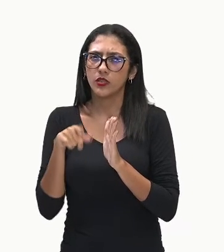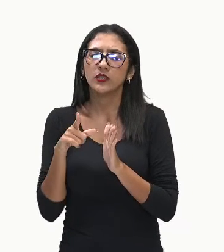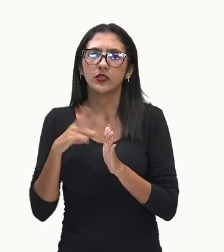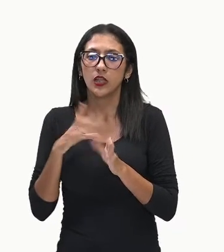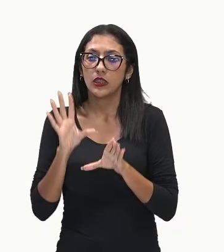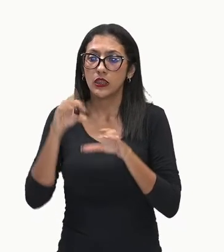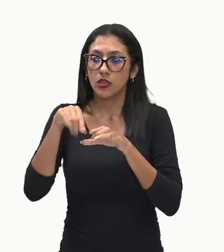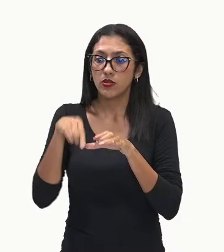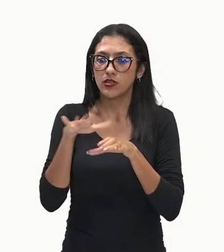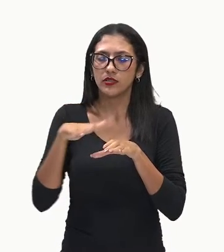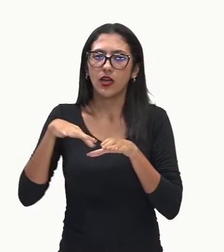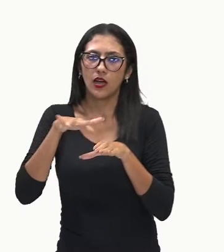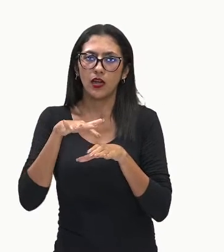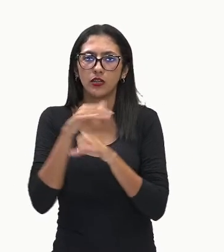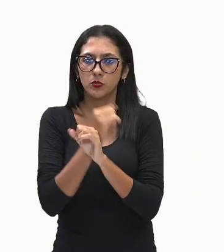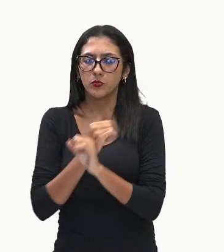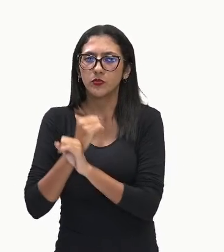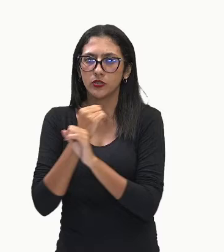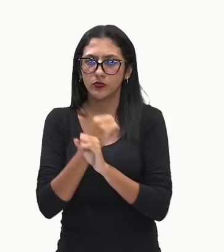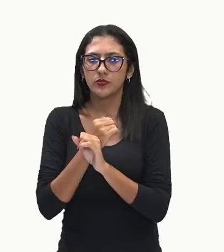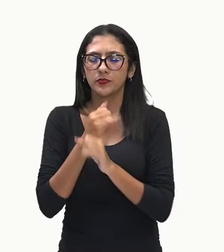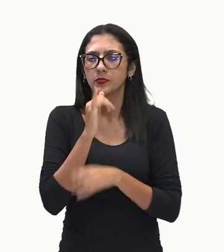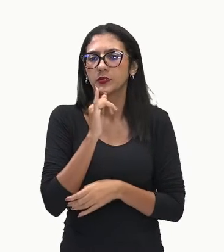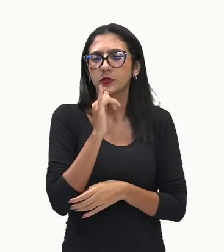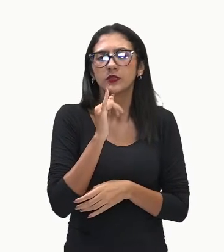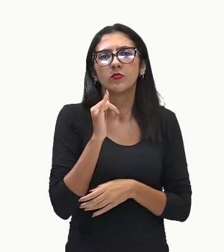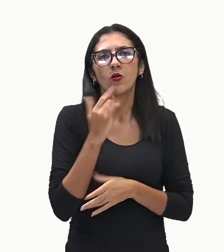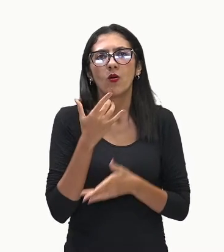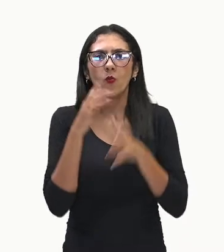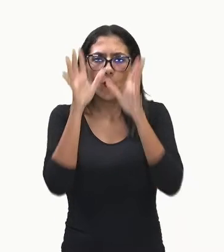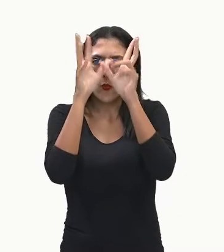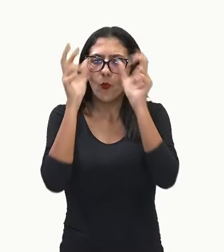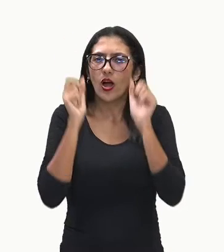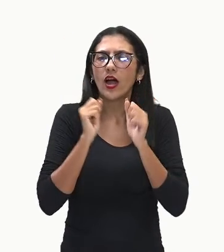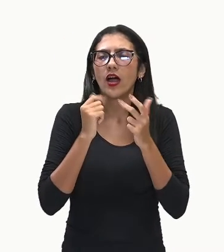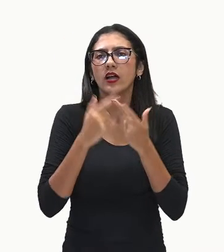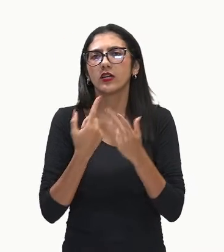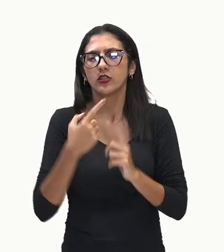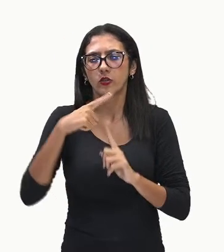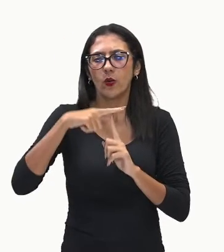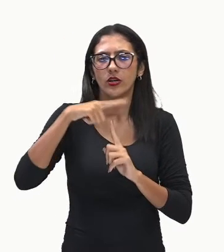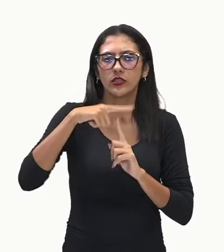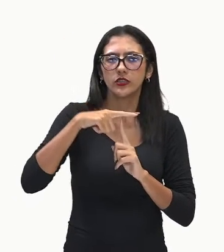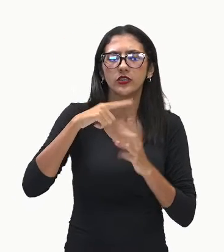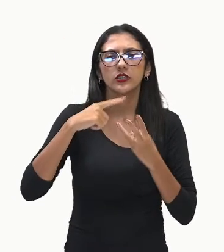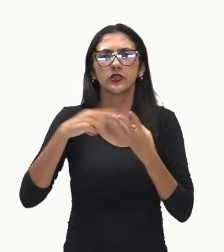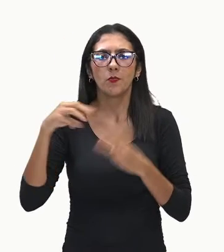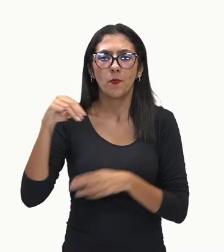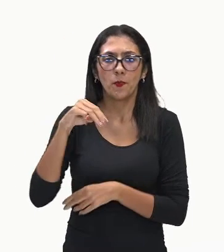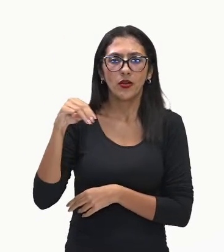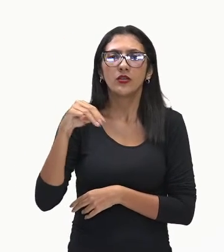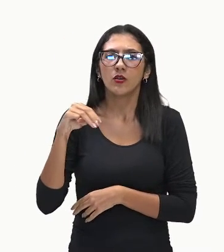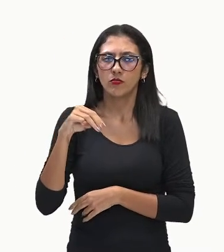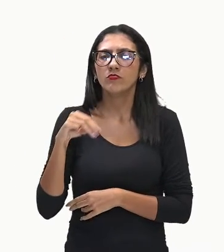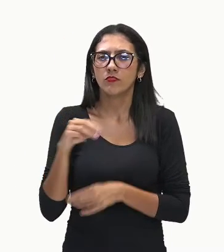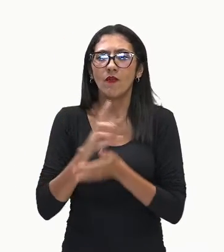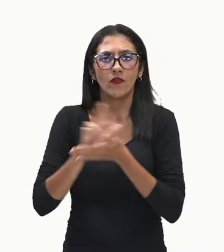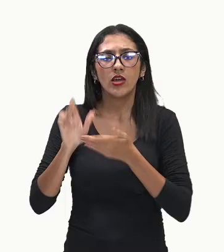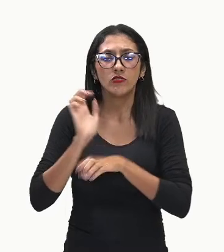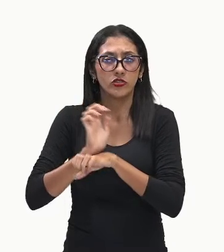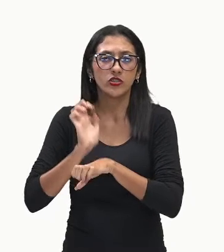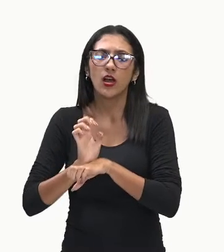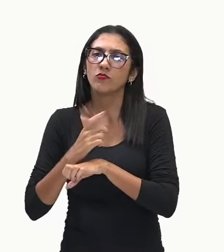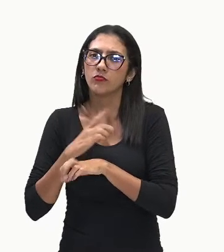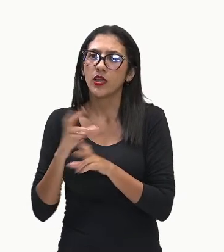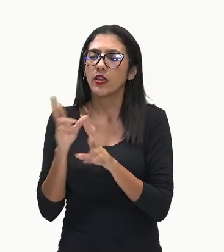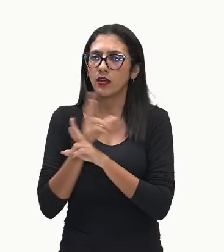que não estão aqui, No caso, o Acre, o Tocantins, o Maranhão, todos esses estados fazem parte da Amazônia